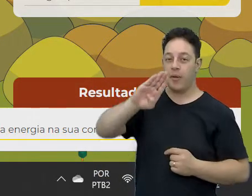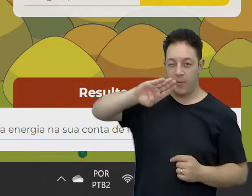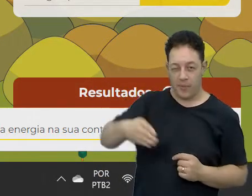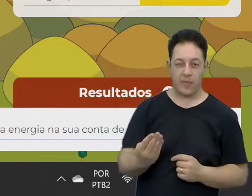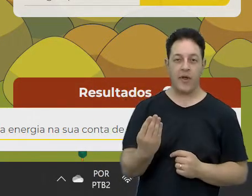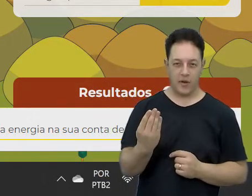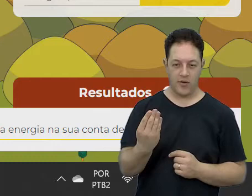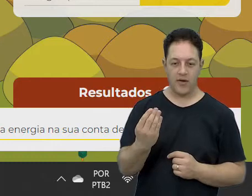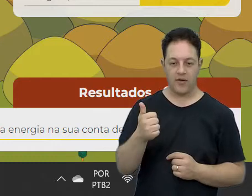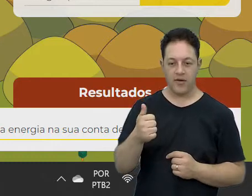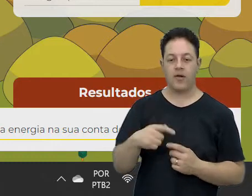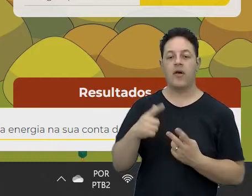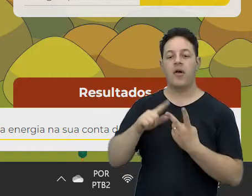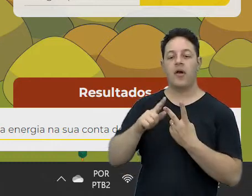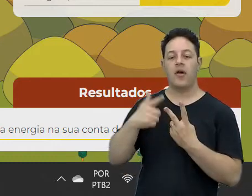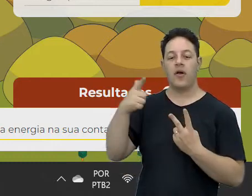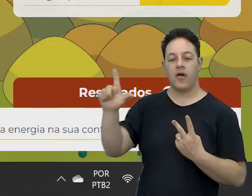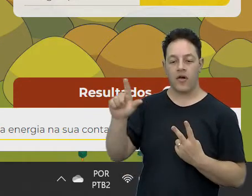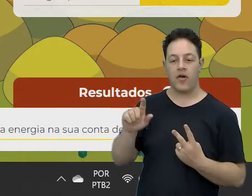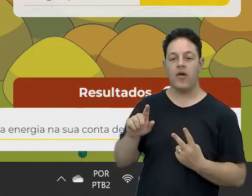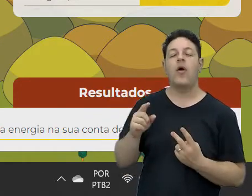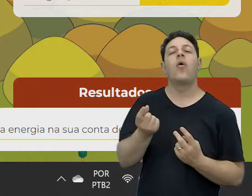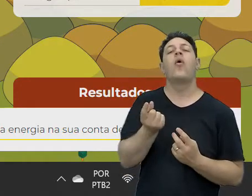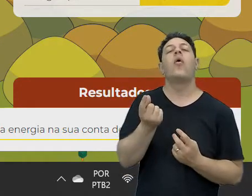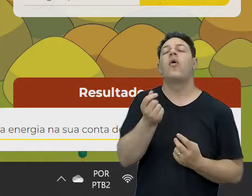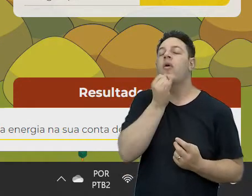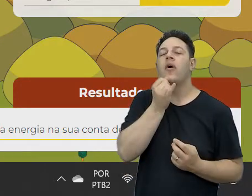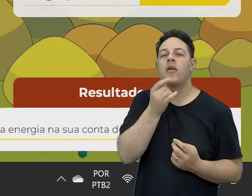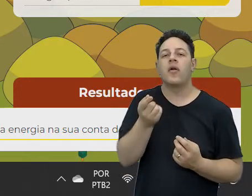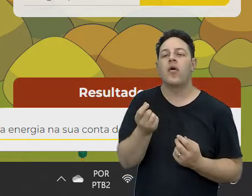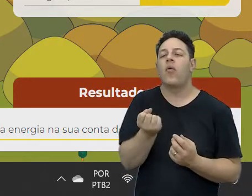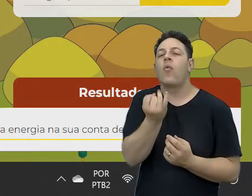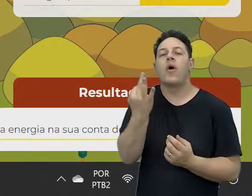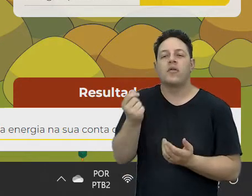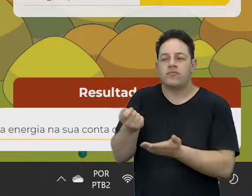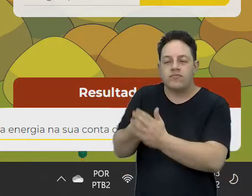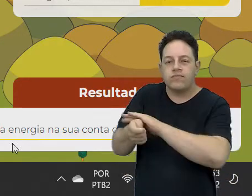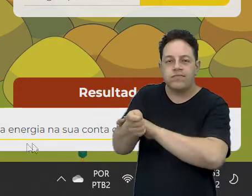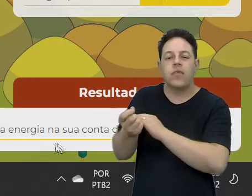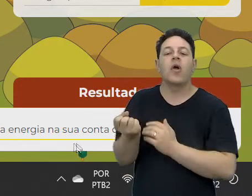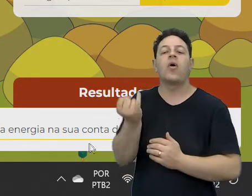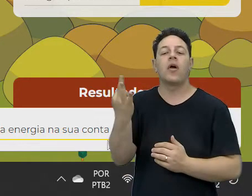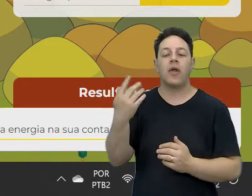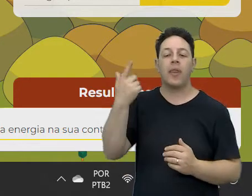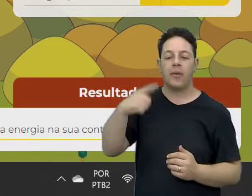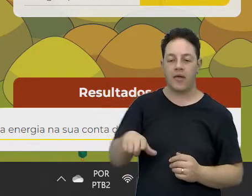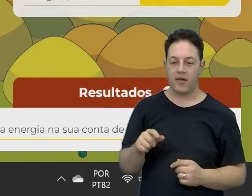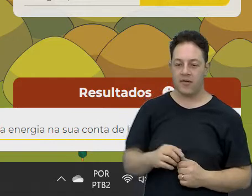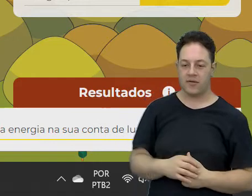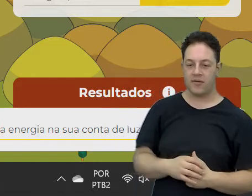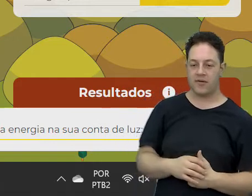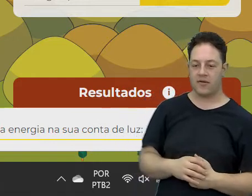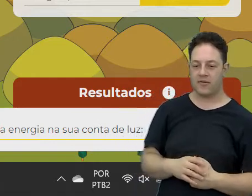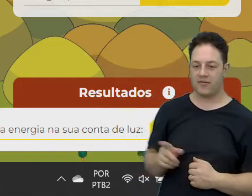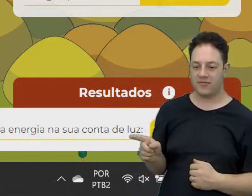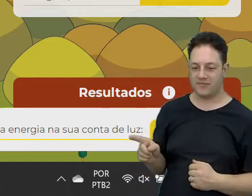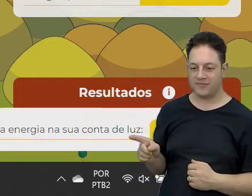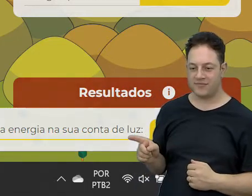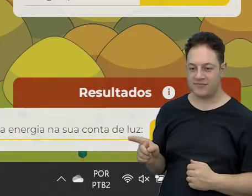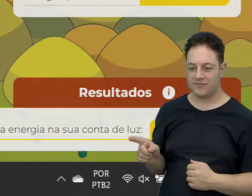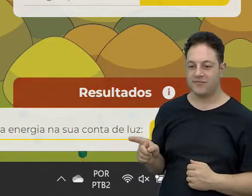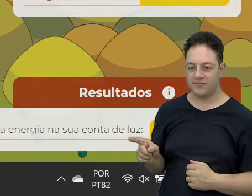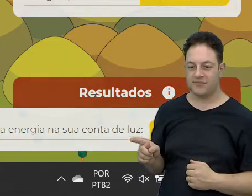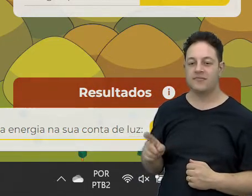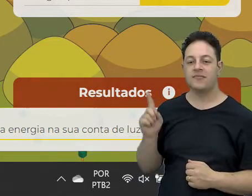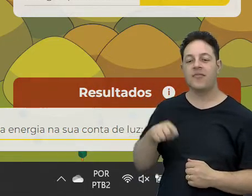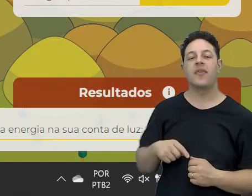bilhões. Emissões. O quanto de investimento para essas emissões, né? E depois o valor da energia na sua conta de luz. Que por enquanto tá zerado